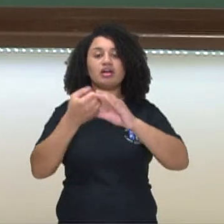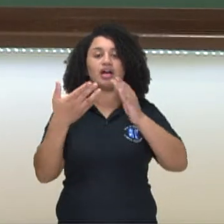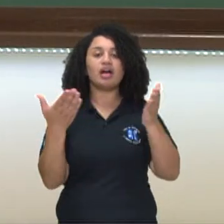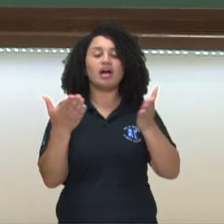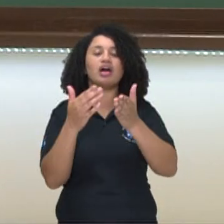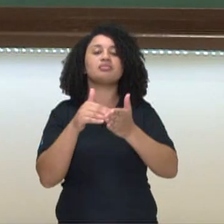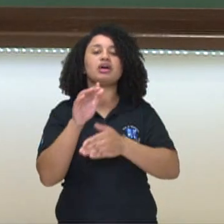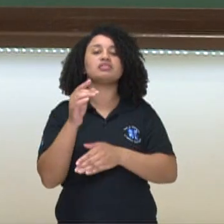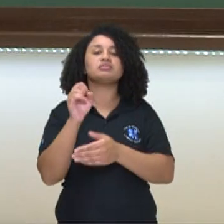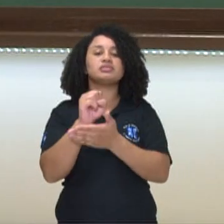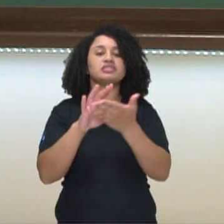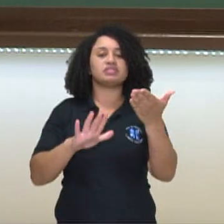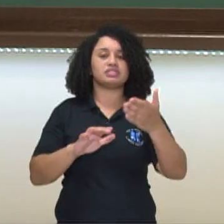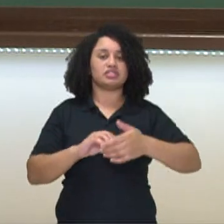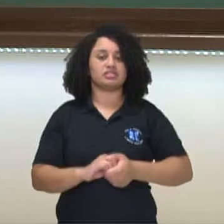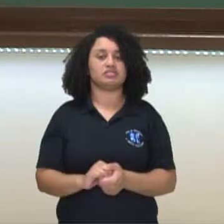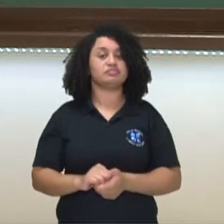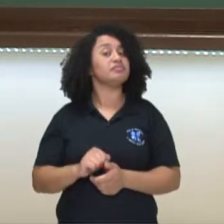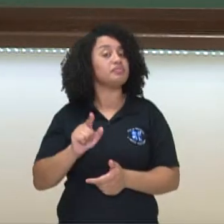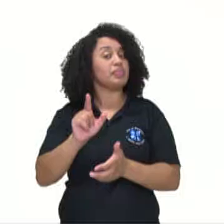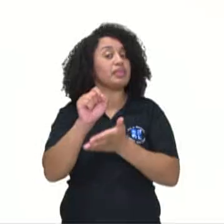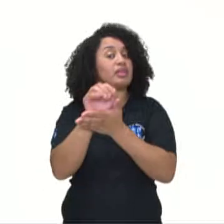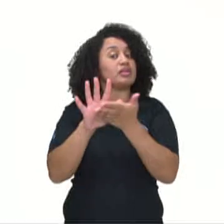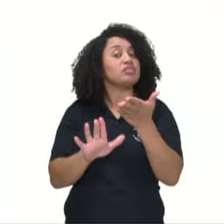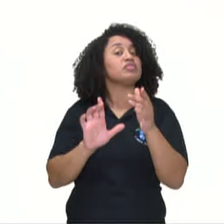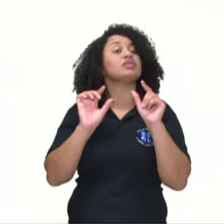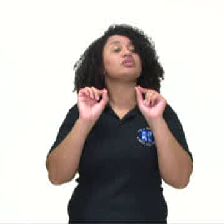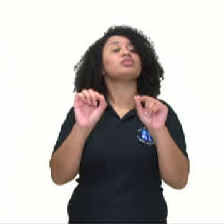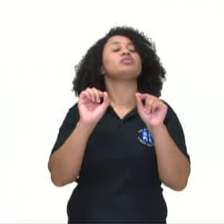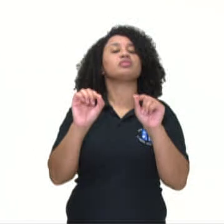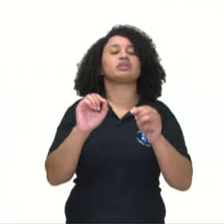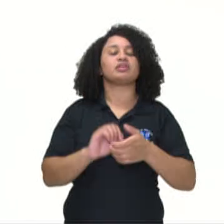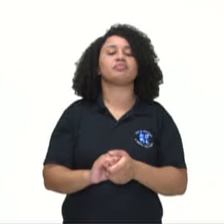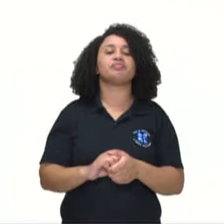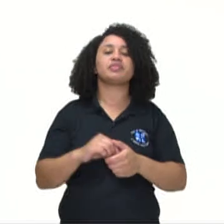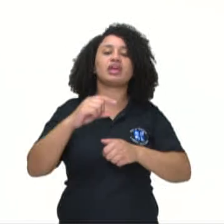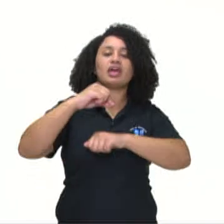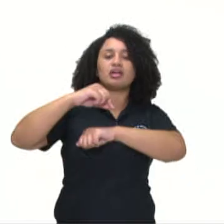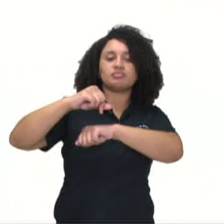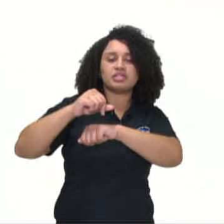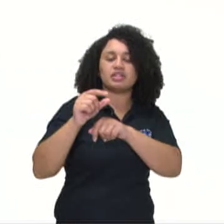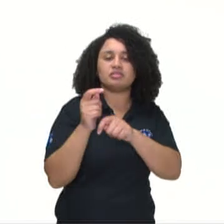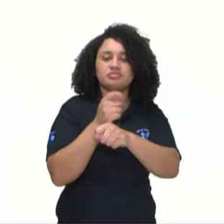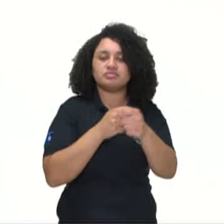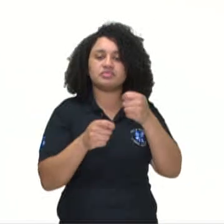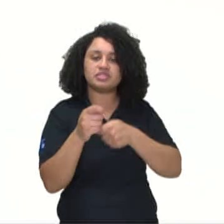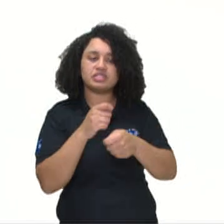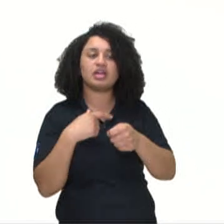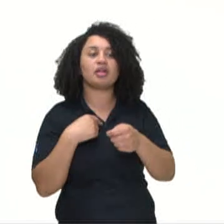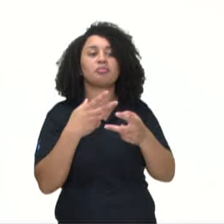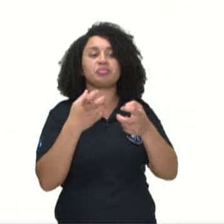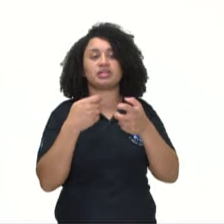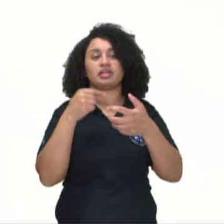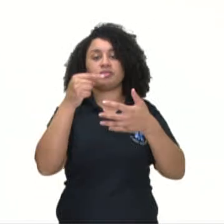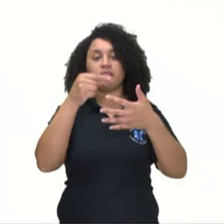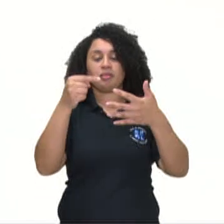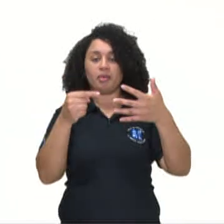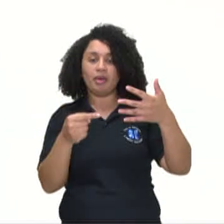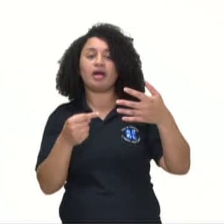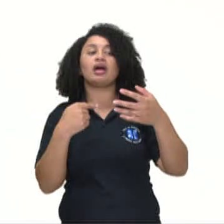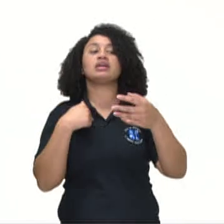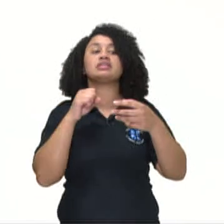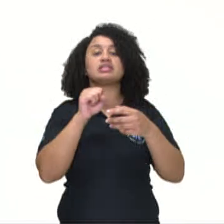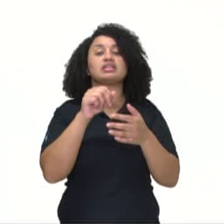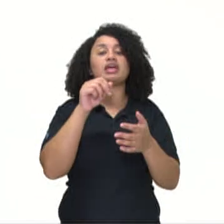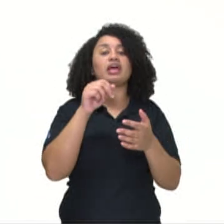mais uma atividade. Nela, nós vamos ver o seguinte. Sobre o capitalismo financeiro, analise os itens como verdadeiro ou